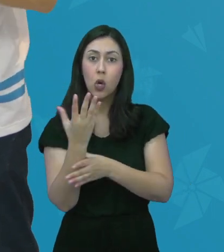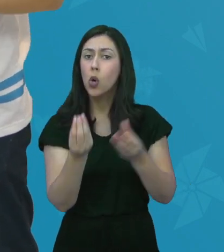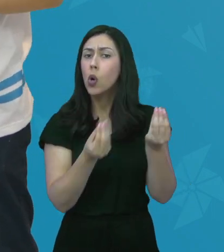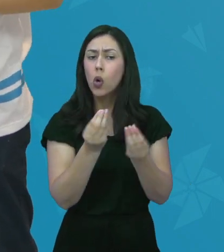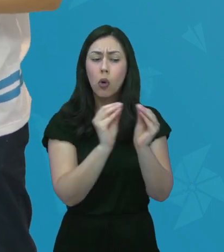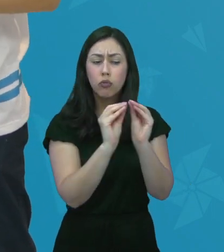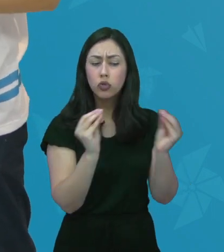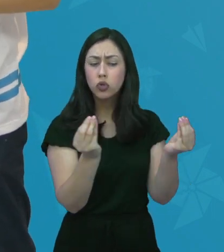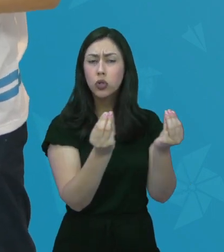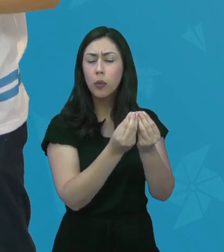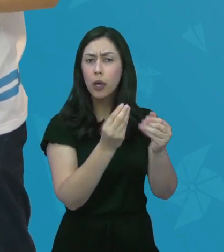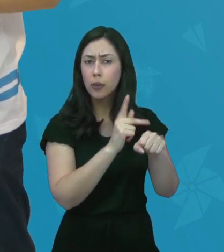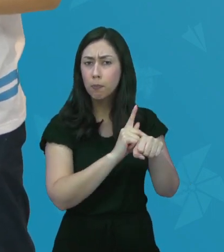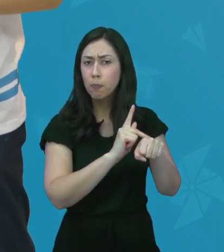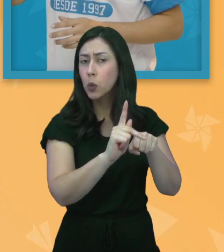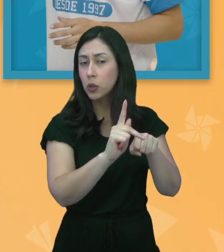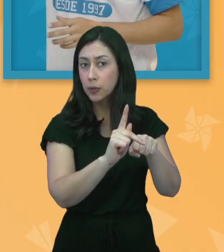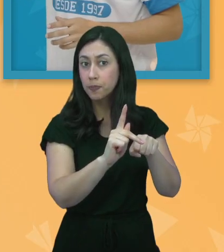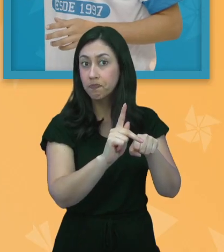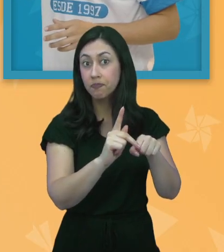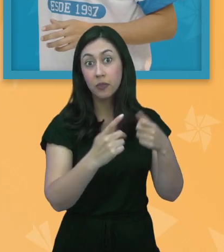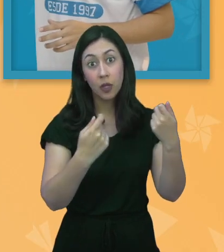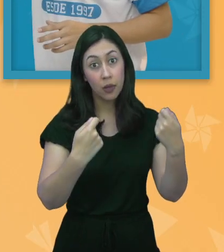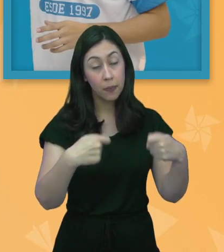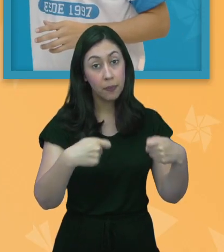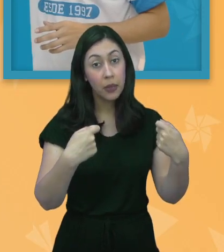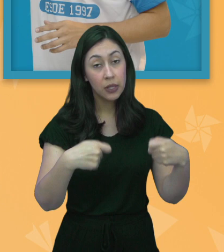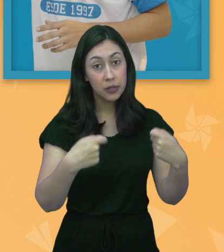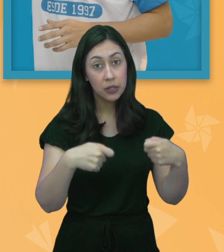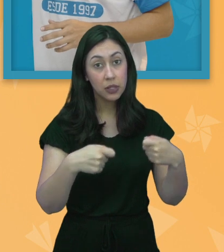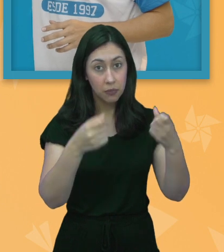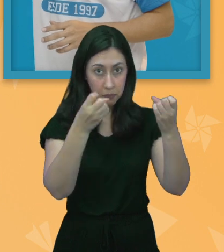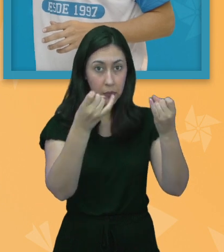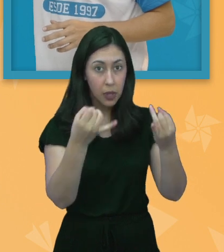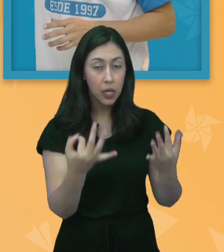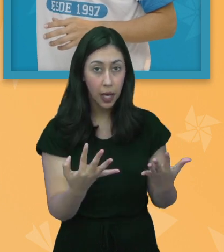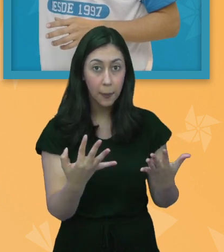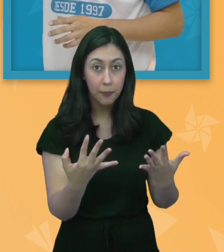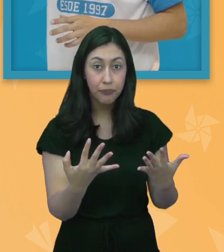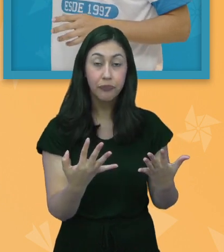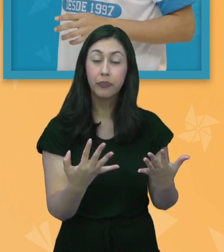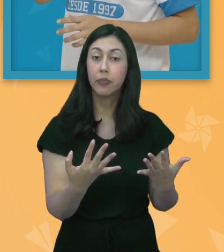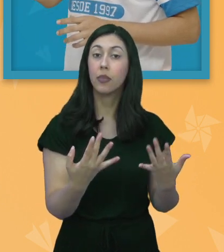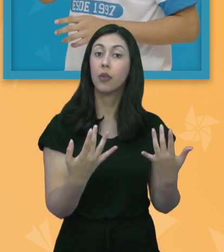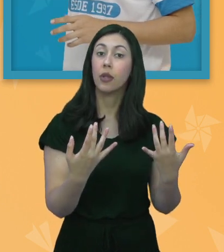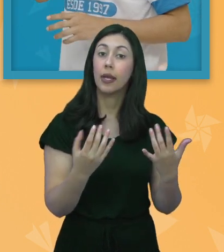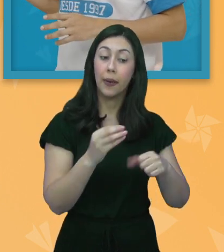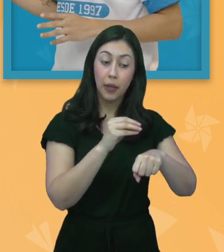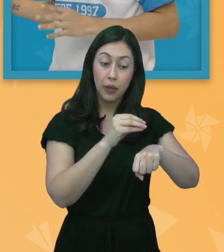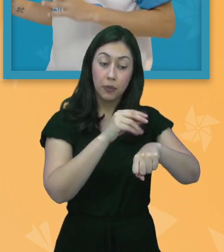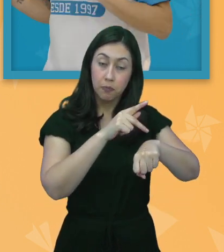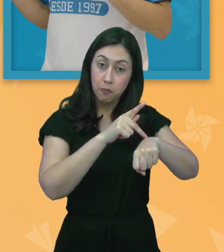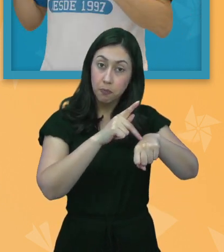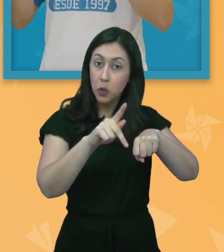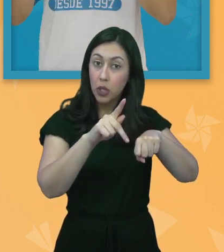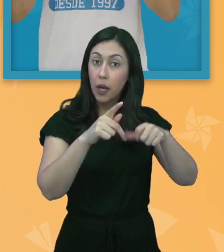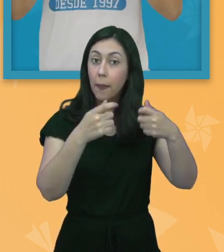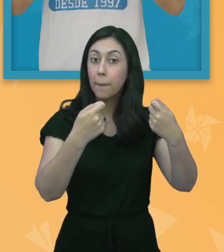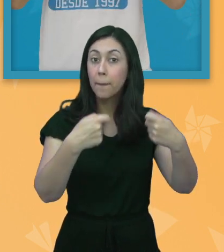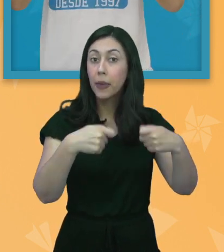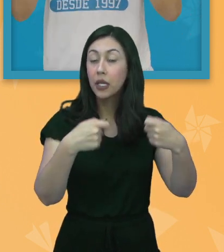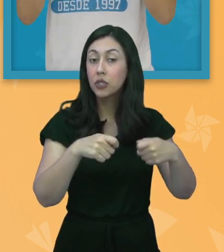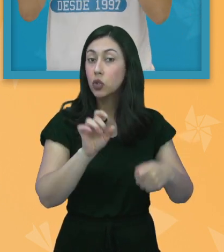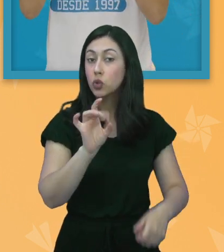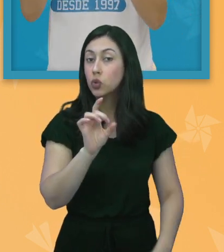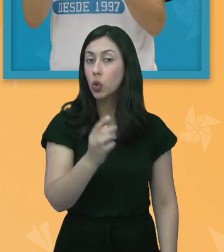pura, ela tem que... Primeiro, na qual aqui eu vou ditar para vocês, é dito que para uma substância ser pura, ela deve ser formada